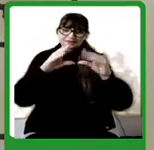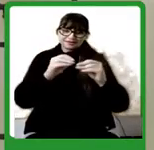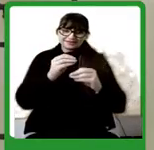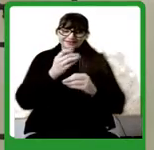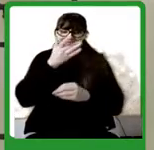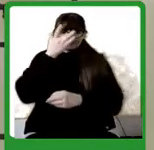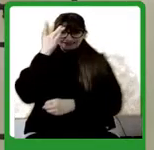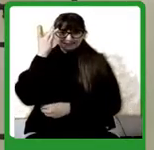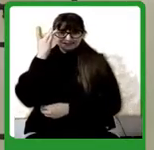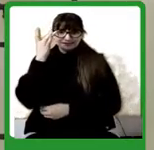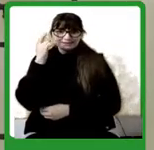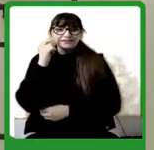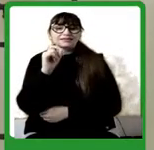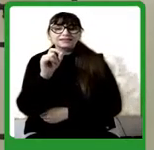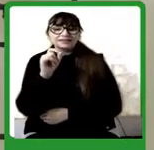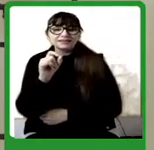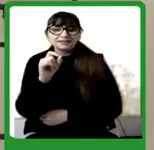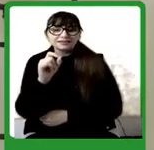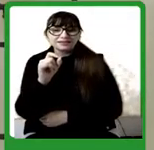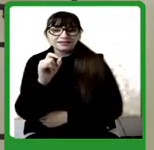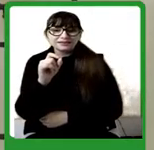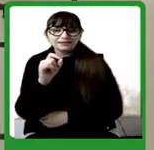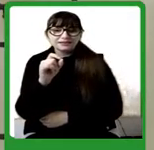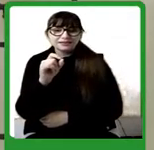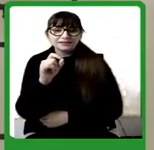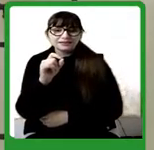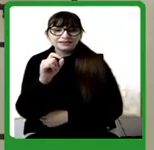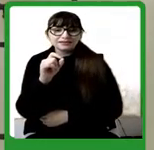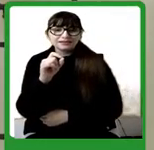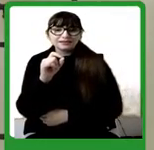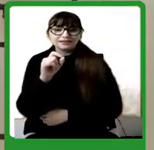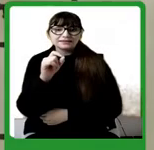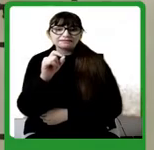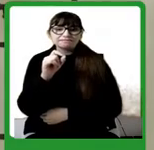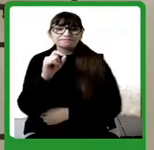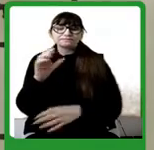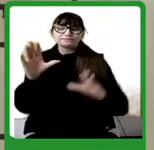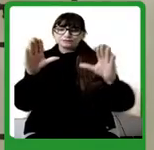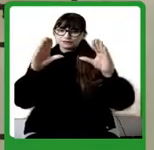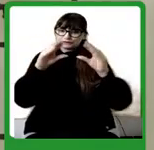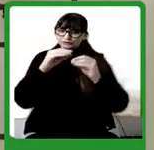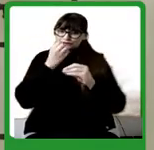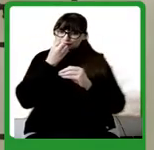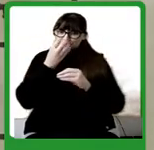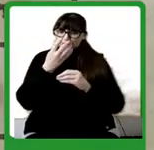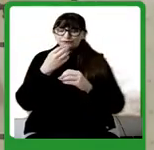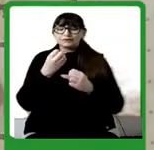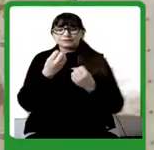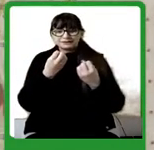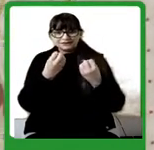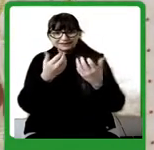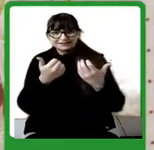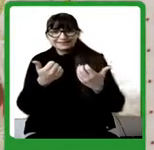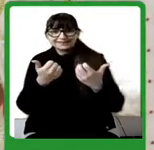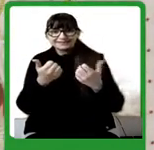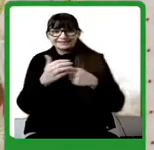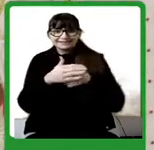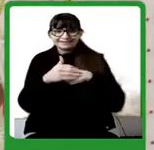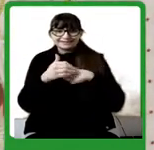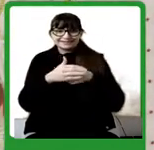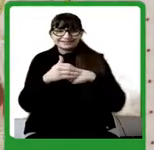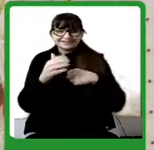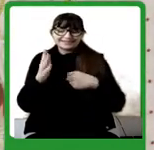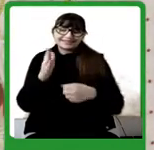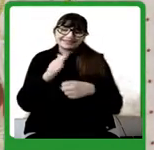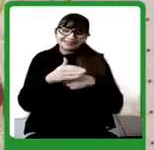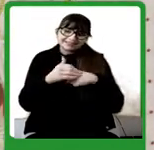que foi que estão fazendo sinal? Ah, tá. Noite, Angelita! Tudo bom, querida? Angelita, tchau, querida. Eu lembro